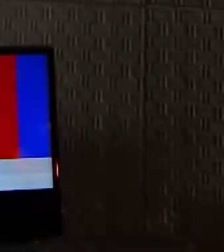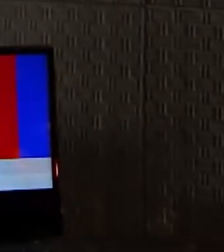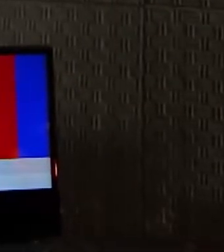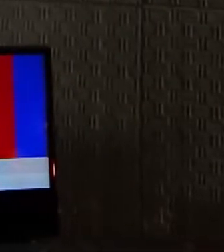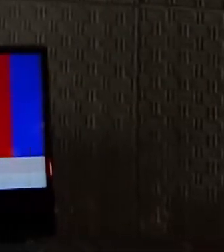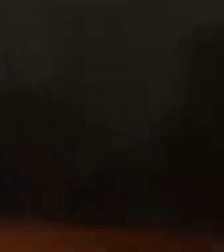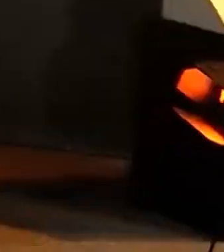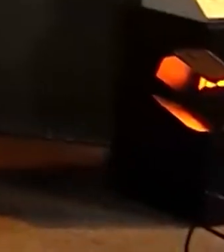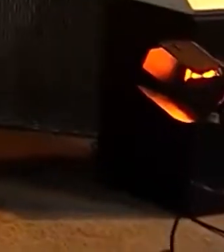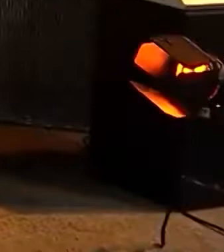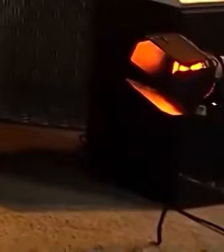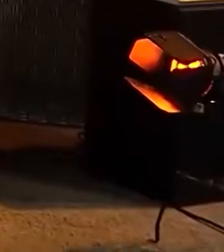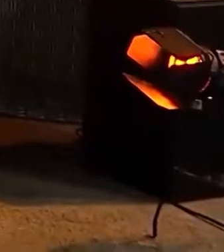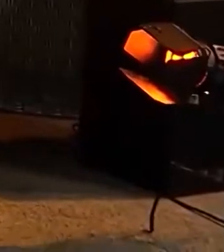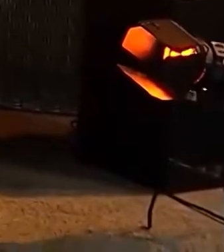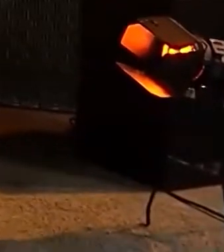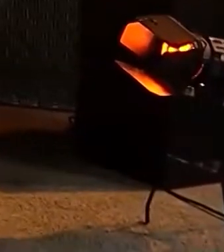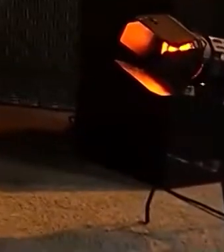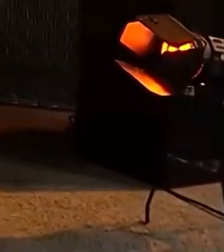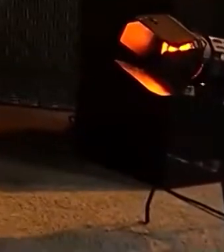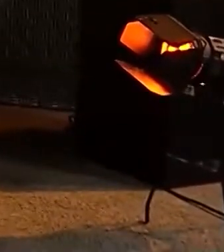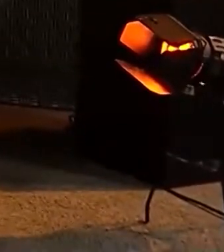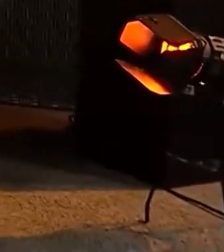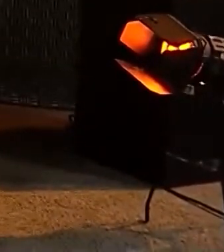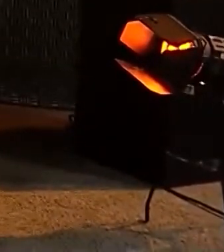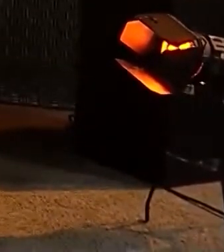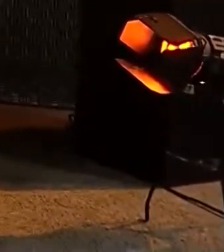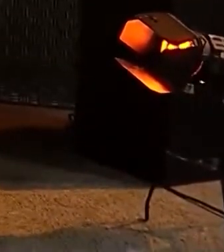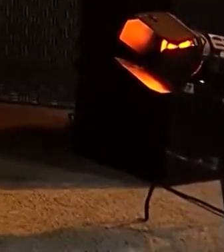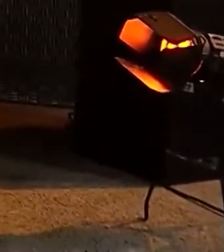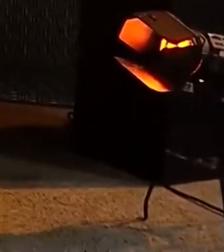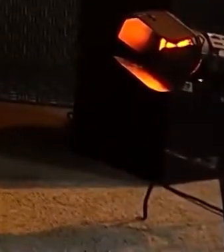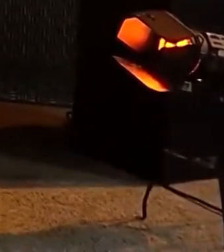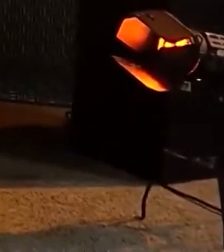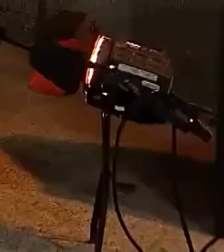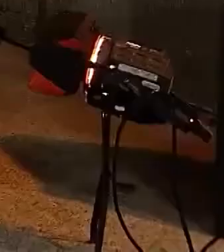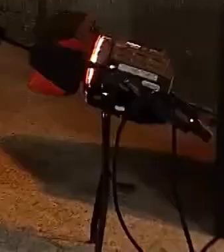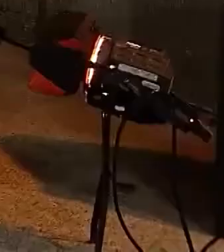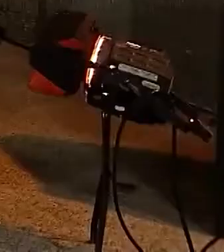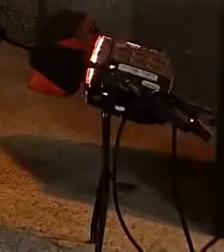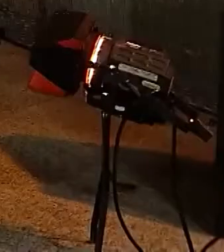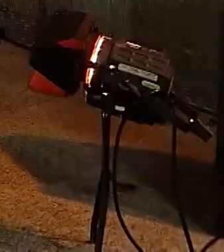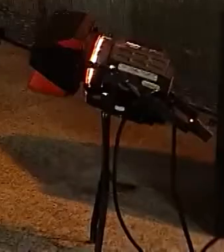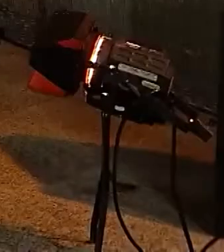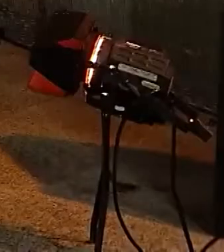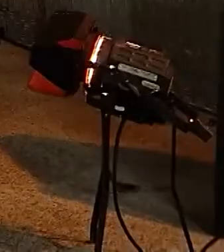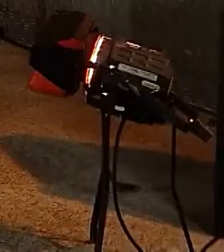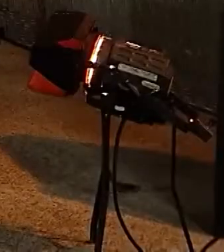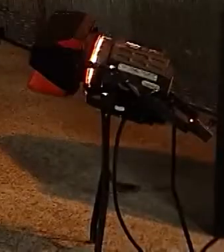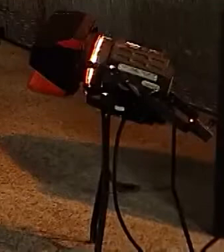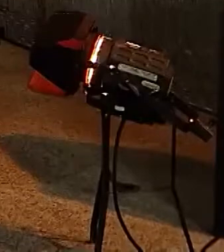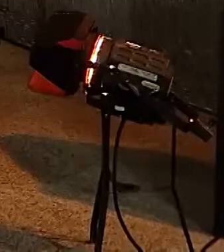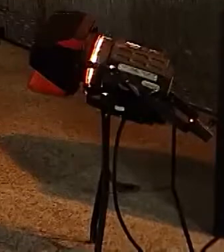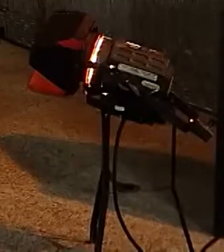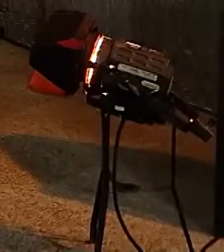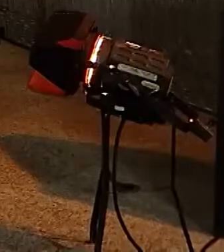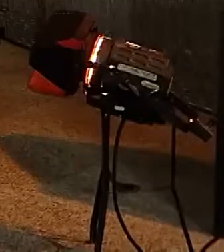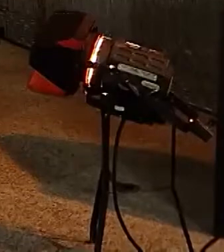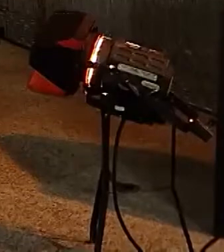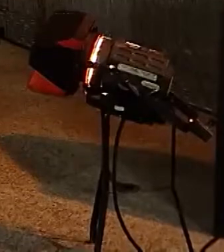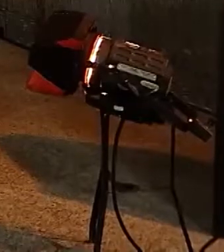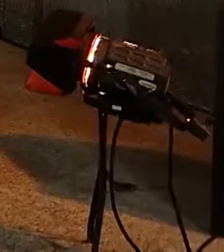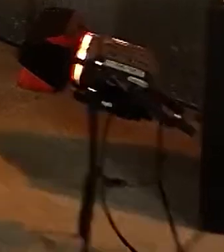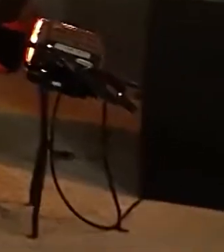questões mais técnicas, outras mais tranquilas, mas sempre nessa dinâmica. Então, não tem nada de